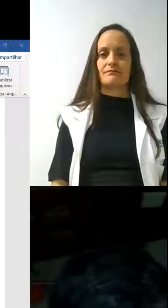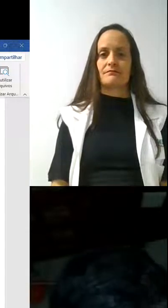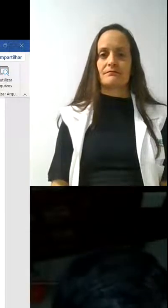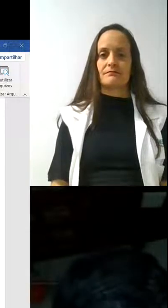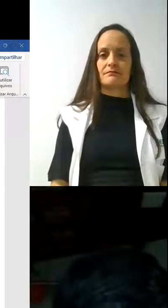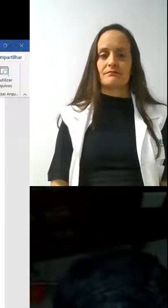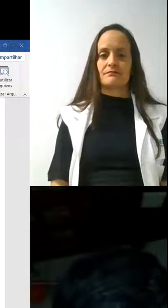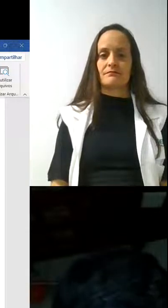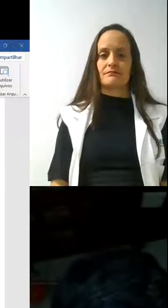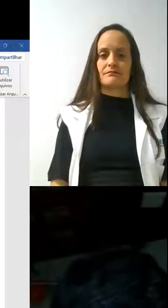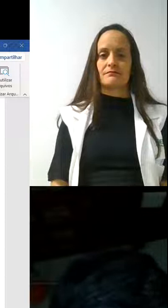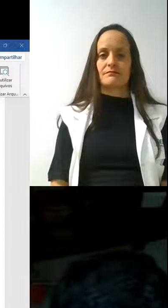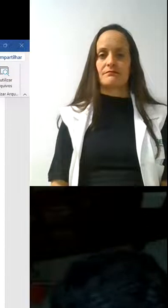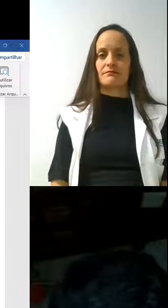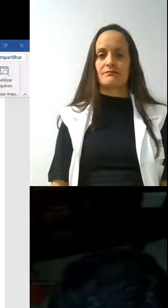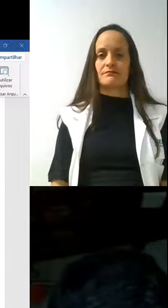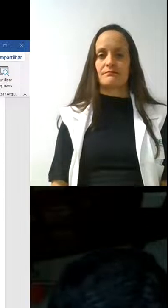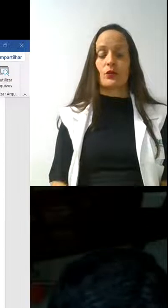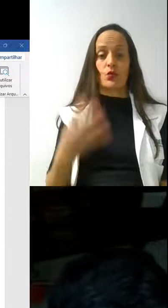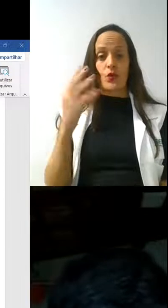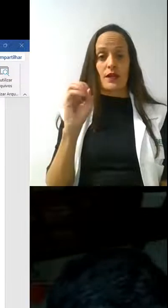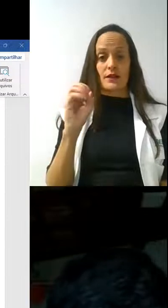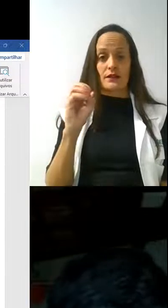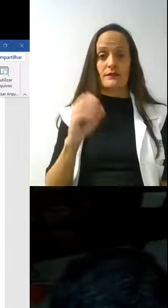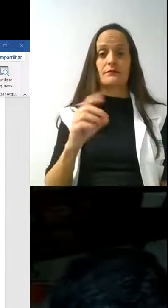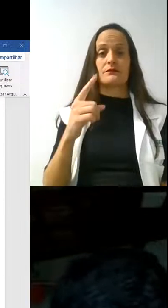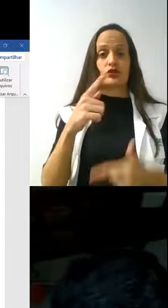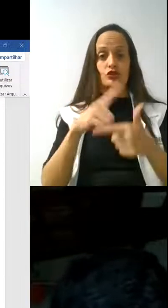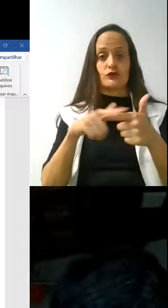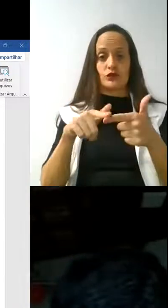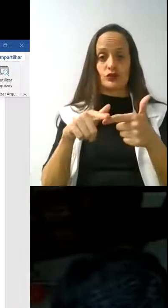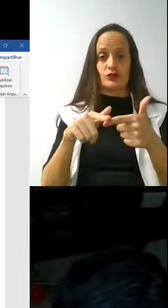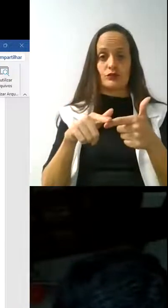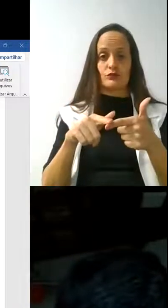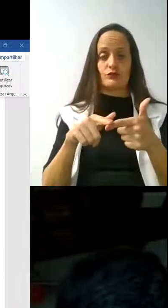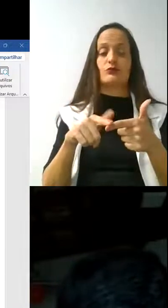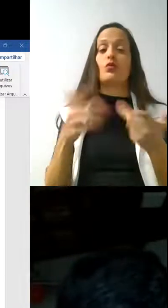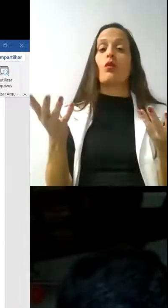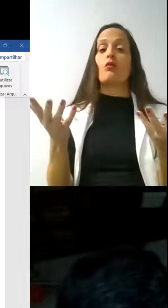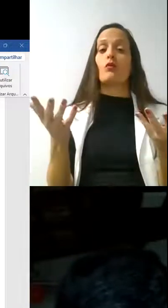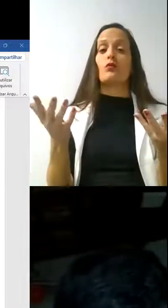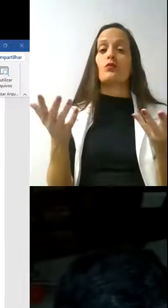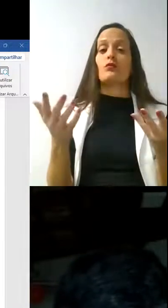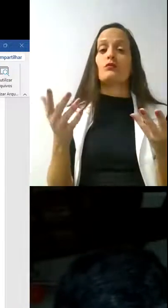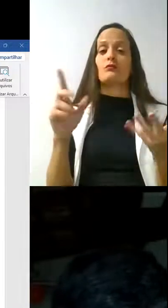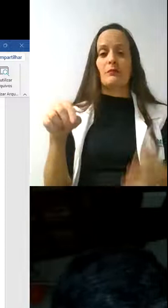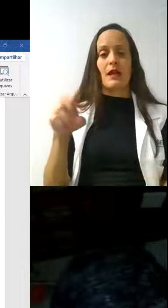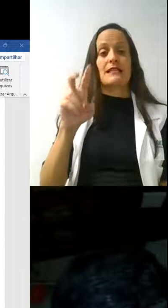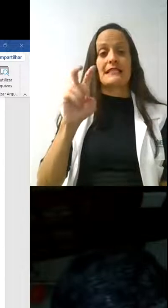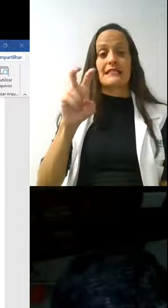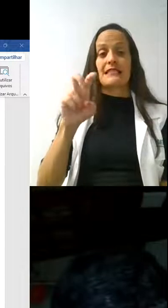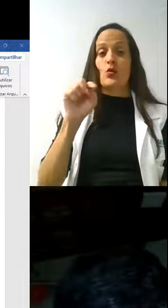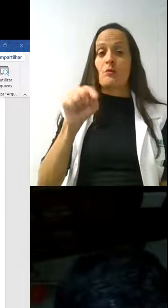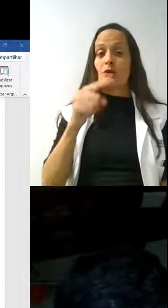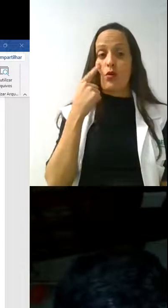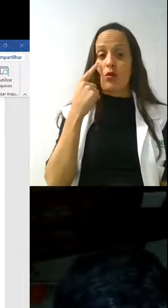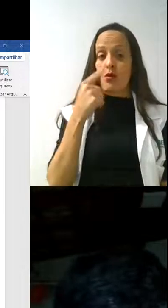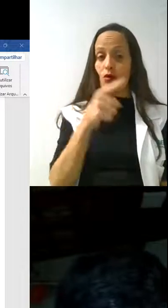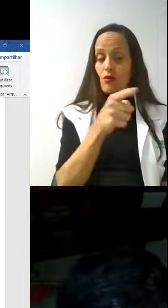Tá aqui, ó. 40 dividido por quanto? Por 5.000, que é a escala de 1